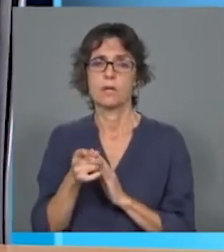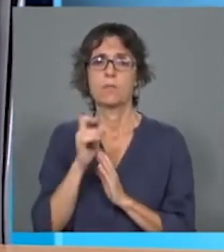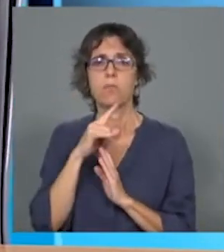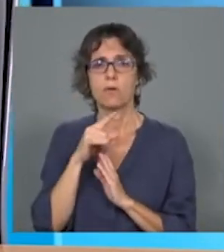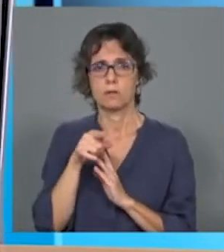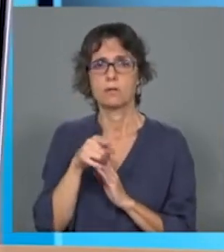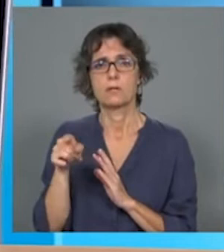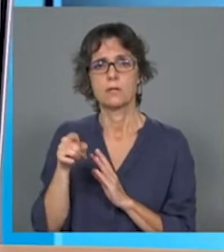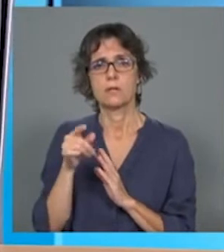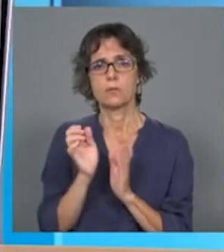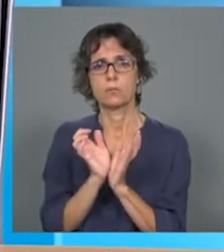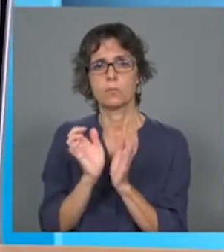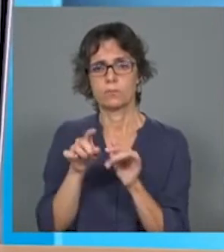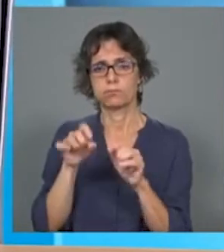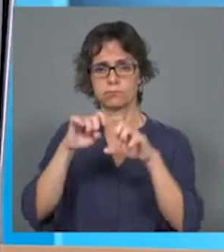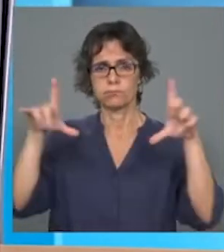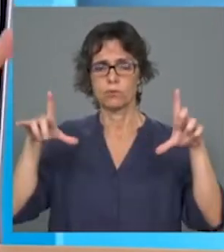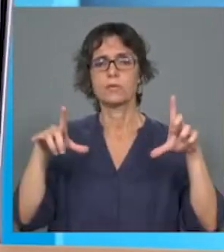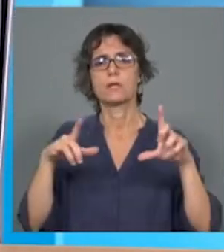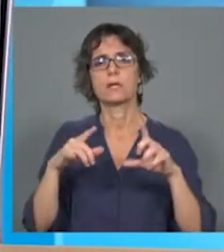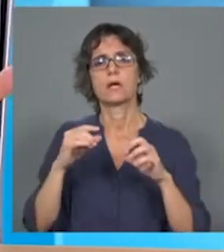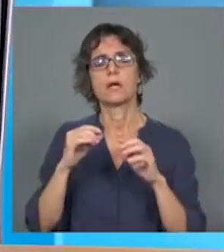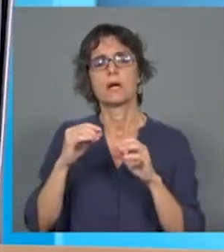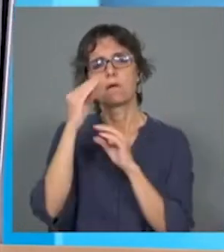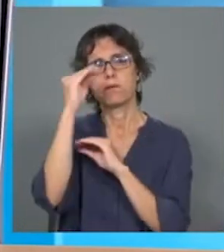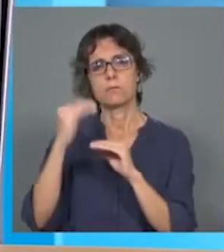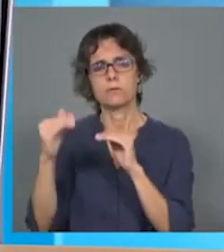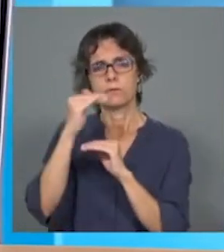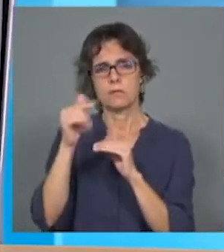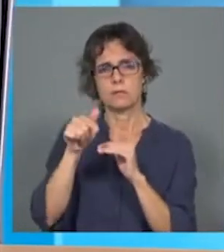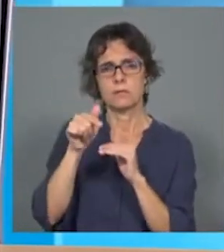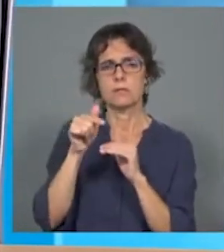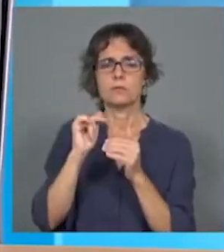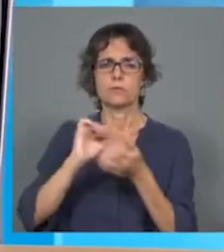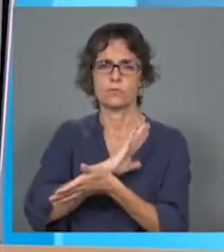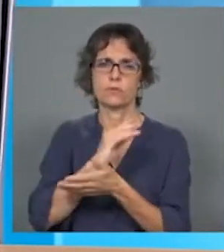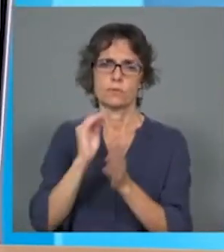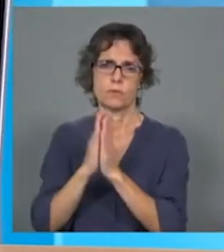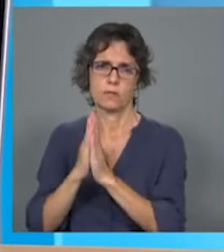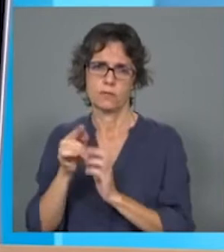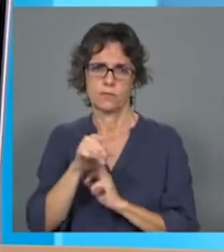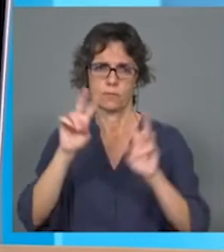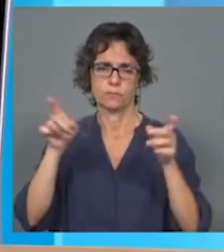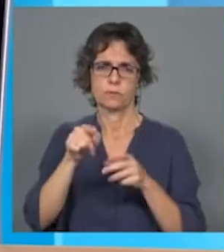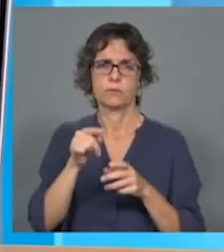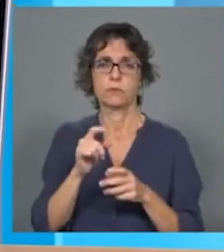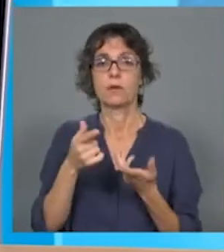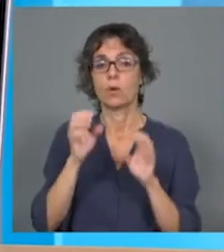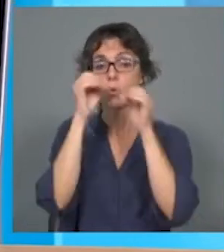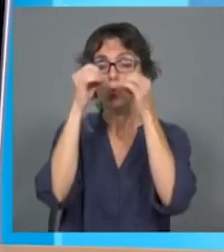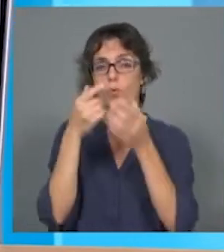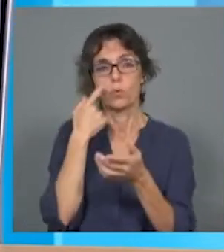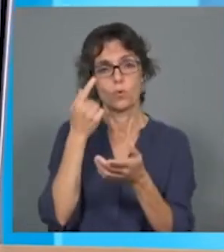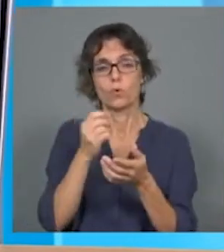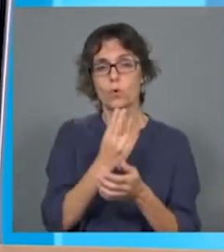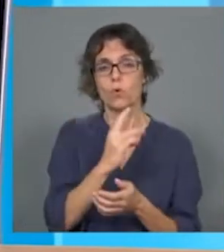respeito da formação avançada em jornalismo e religiões. Claro que há sempre aquele expediente mais básico que é Google,